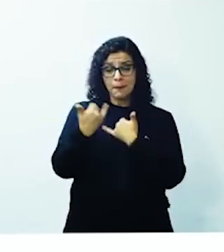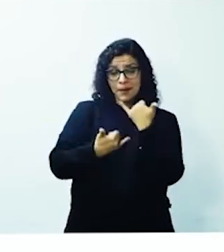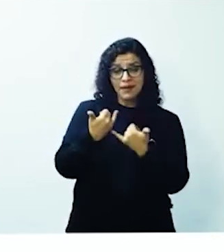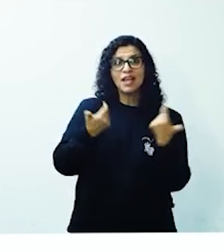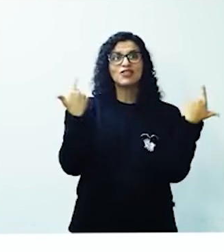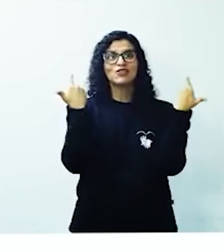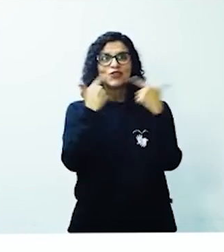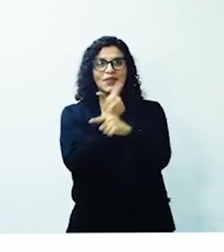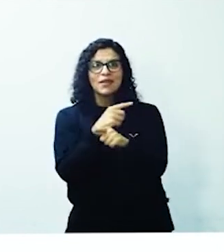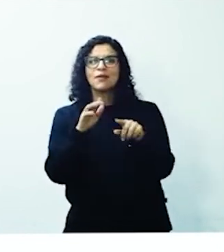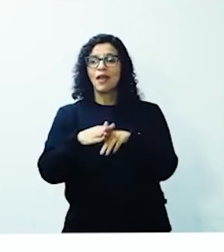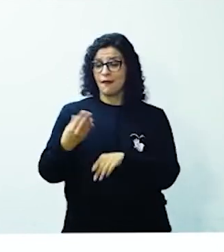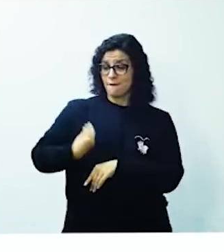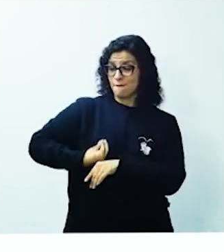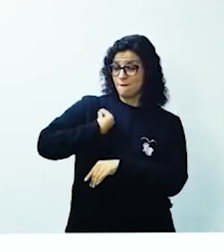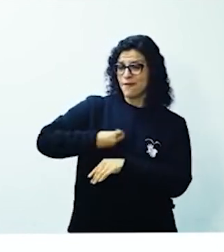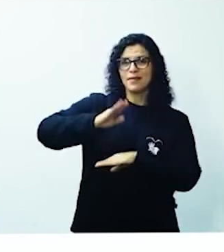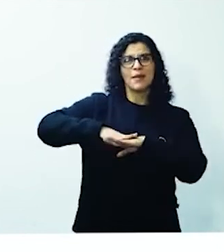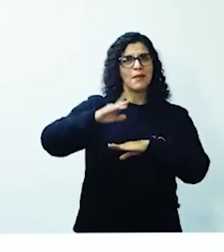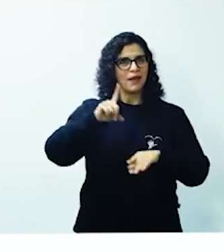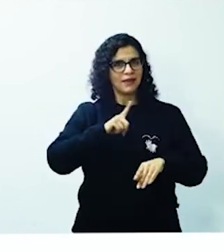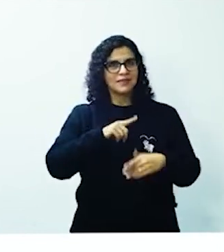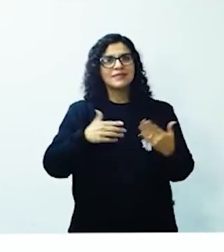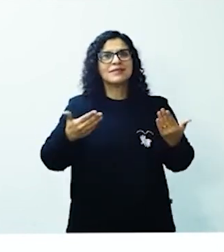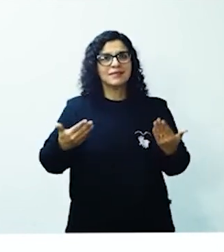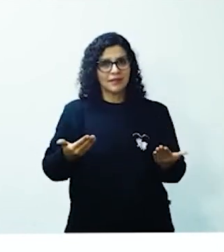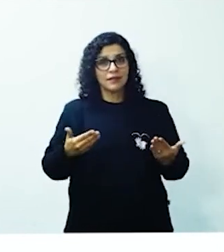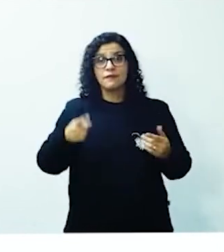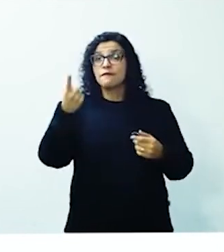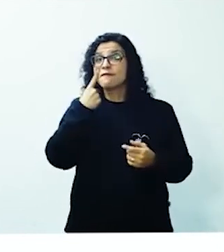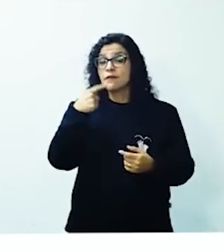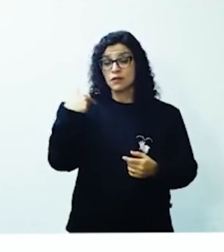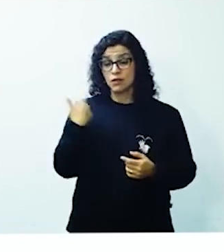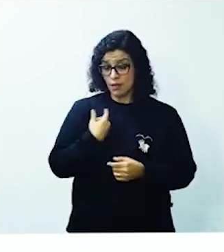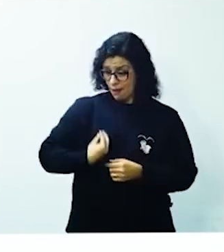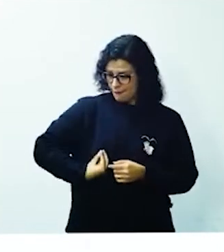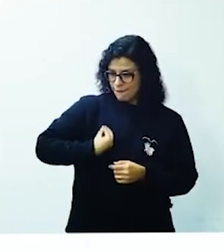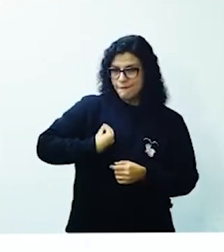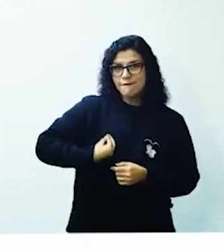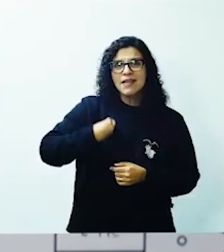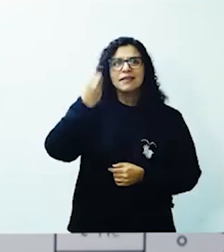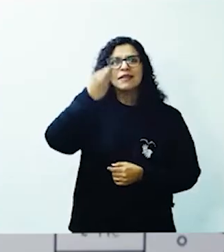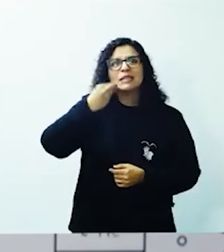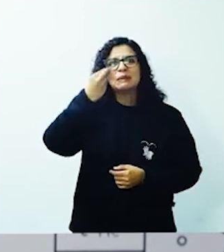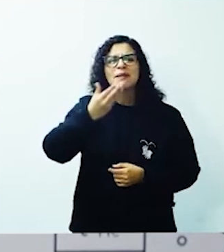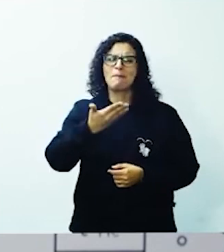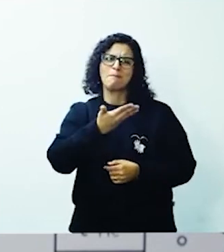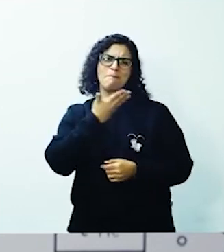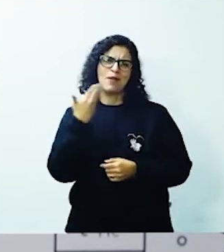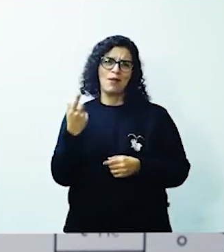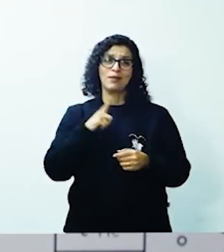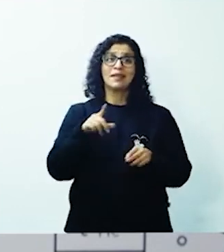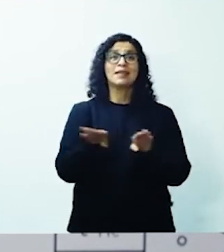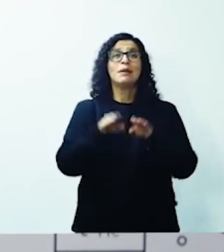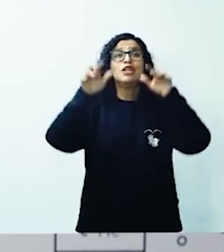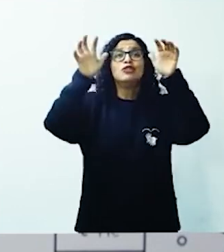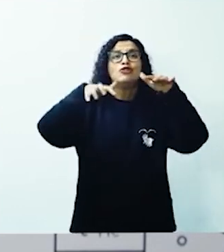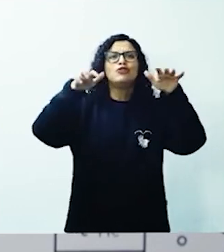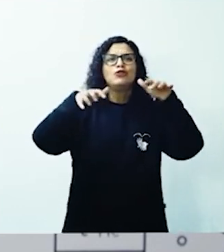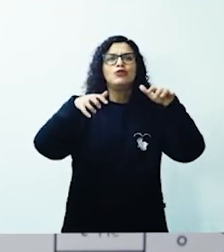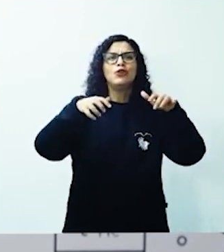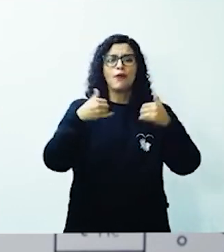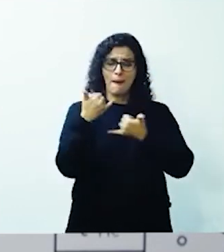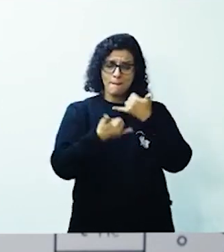Divirta-se. Viva muito mais. Olha como ele traz essa ideia de viver muito mais. Tome um banho